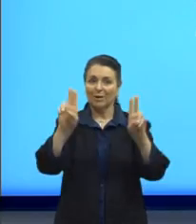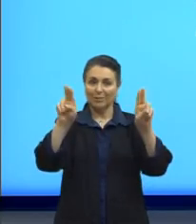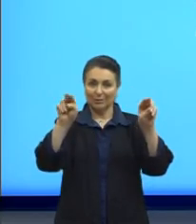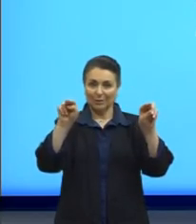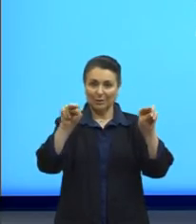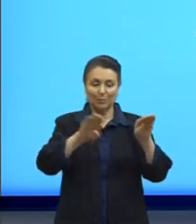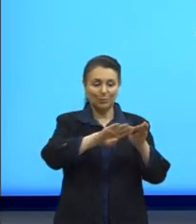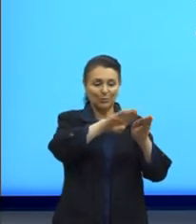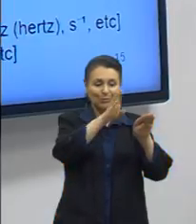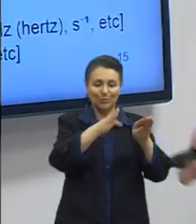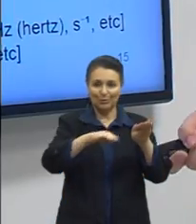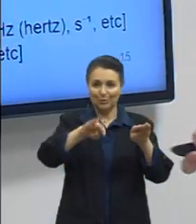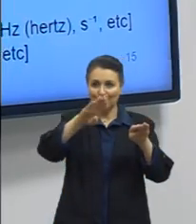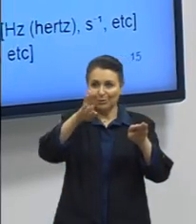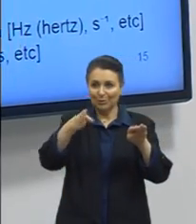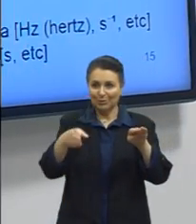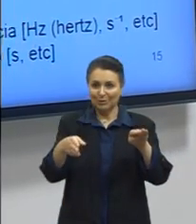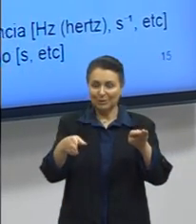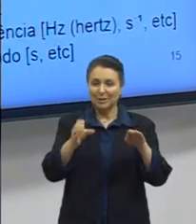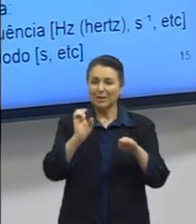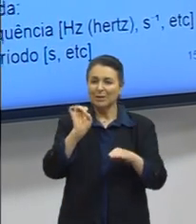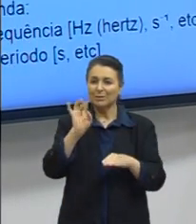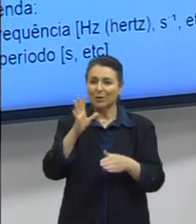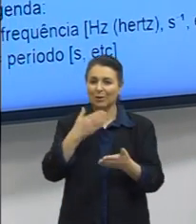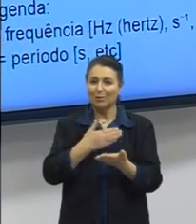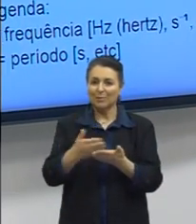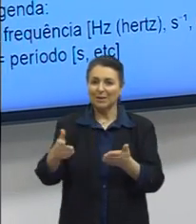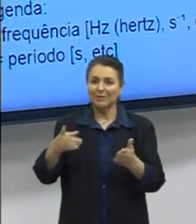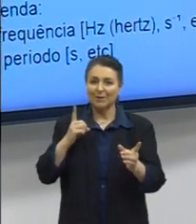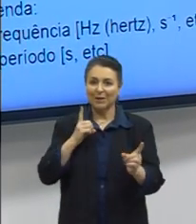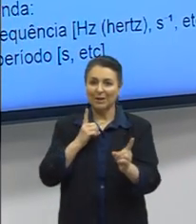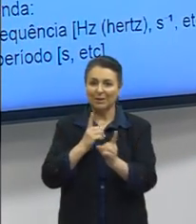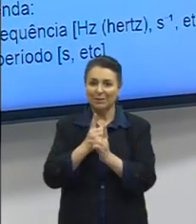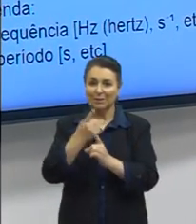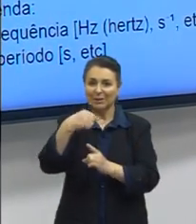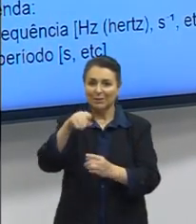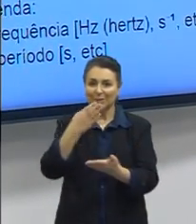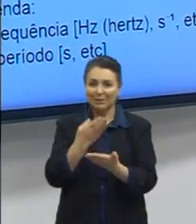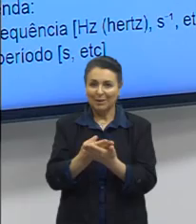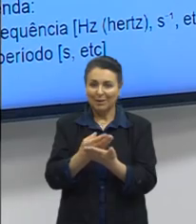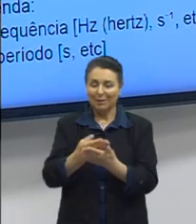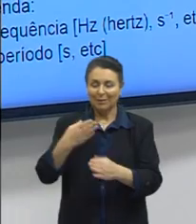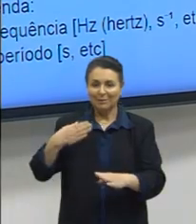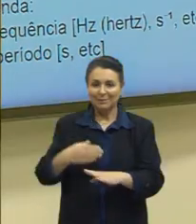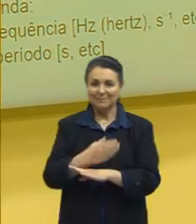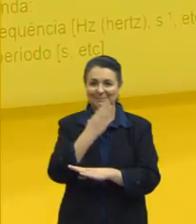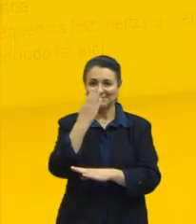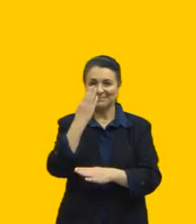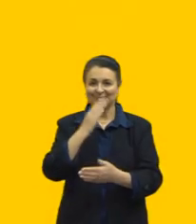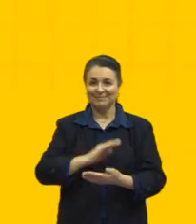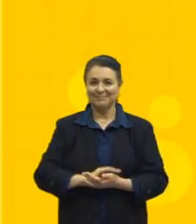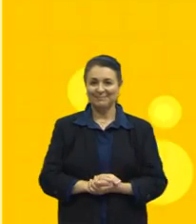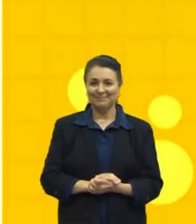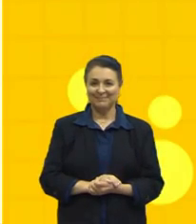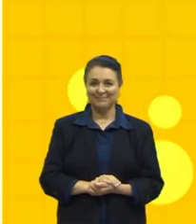ondas Esse é só o início e a gente se encontra nas próximas aulas e partiu passar